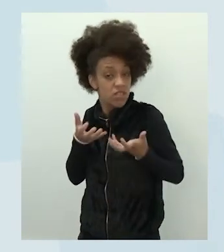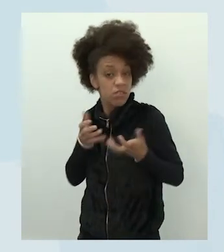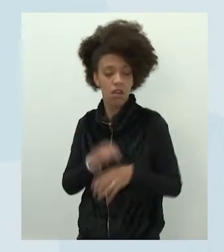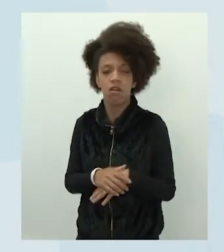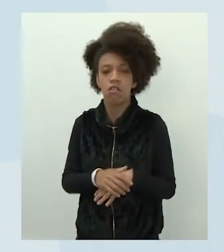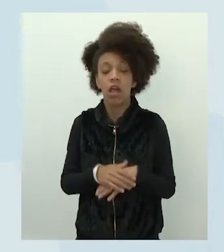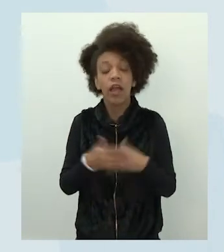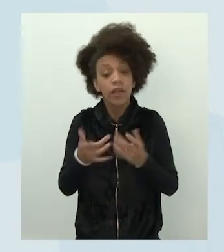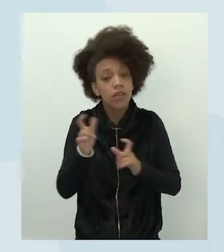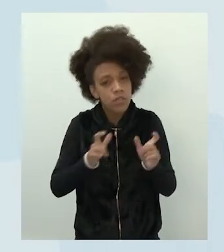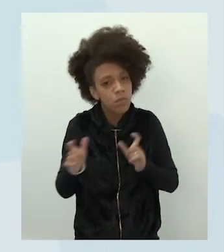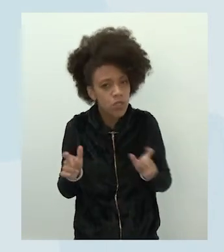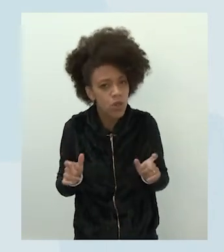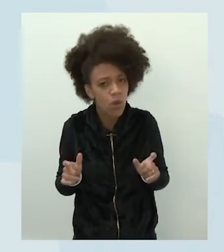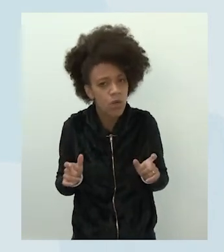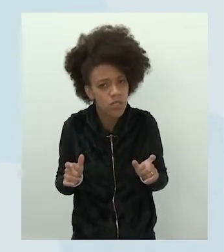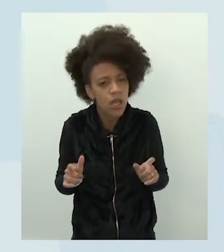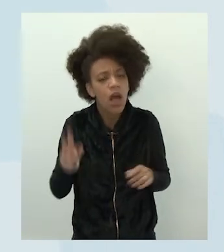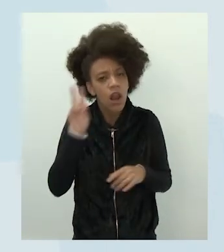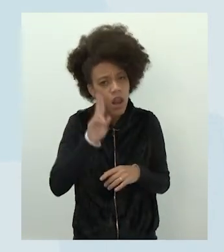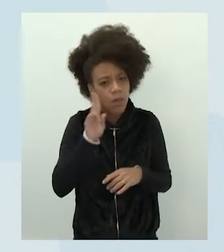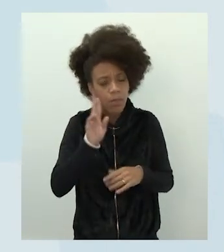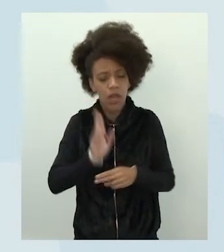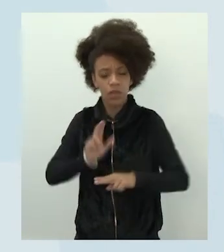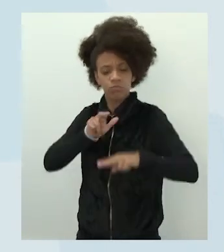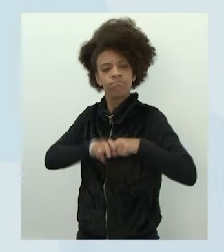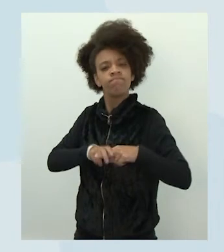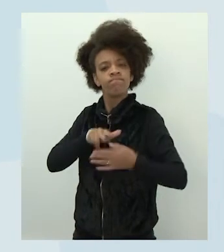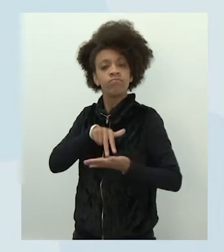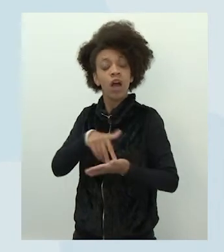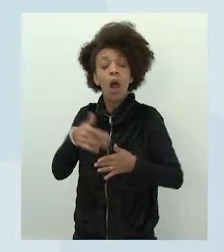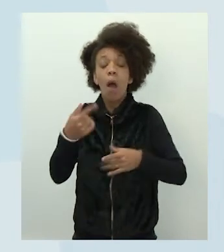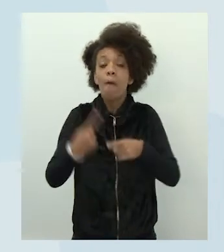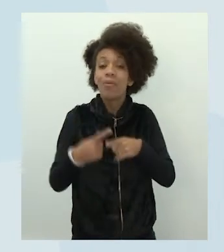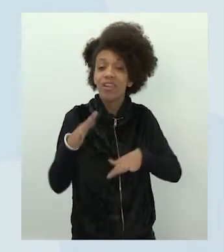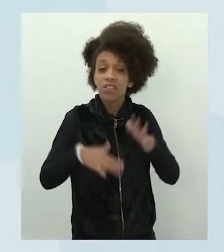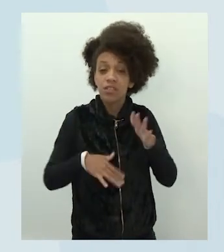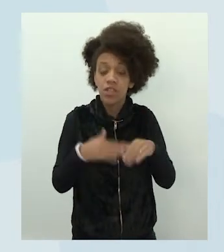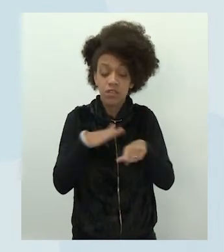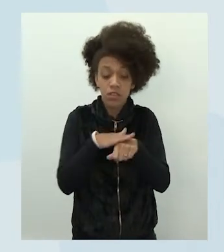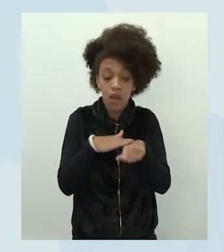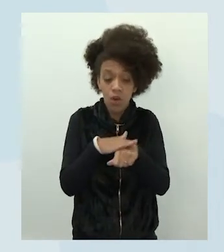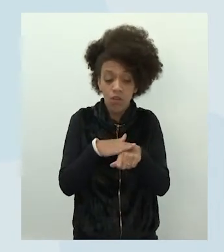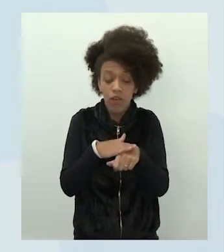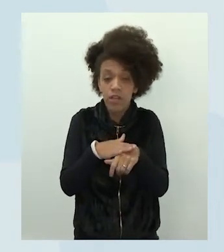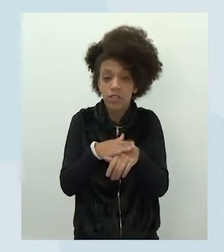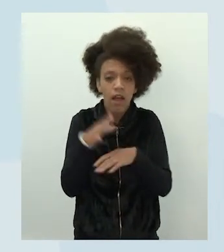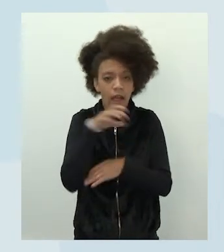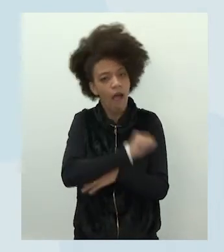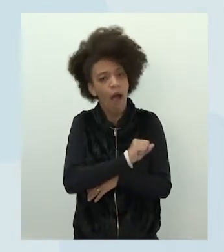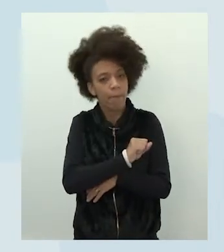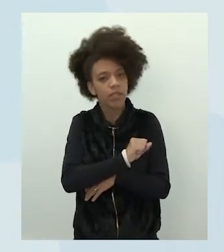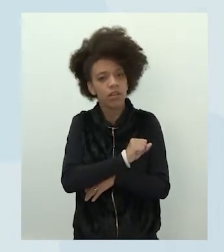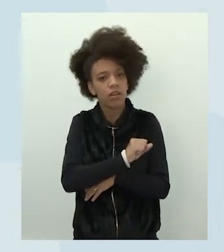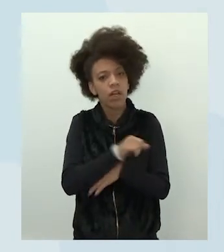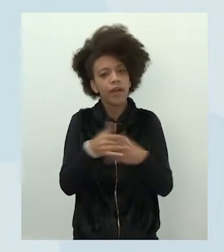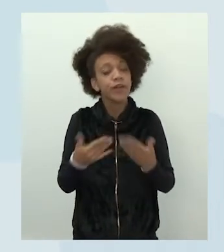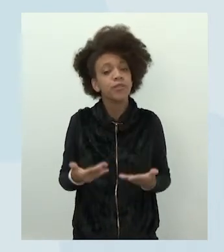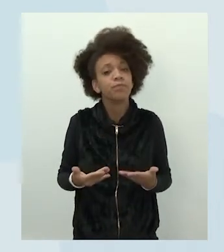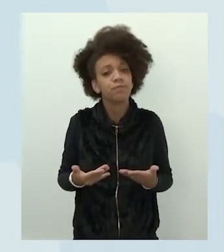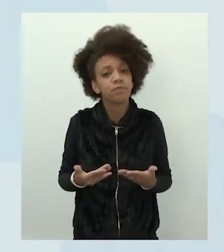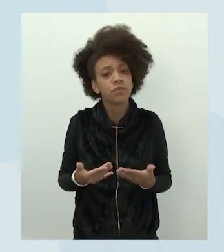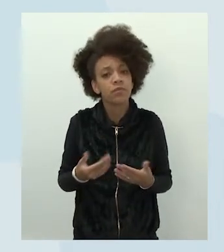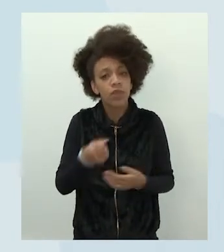as pessoas têm que lembrar que eu estou ali, porque às vezes a conversa é tão rápida que